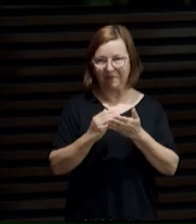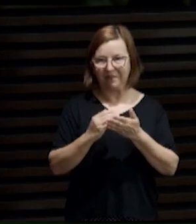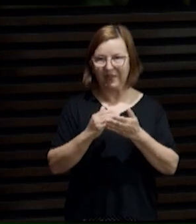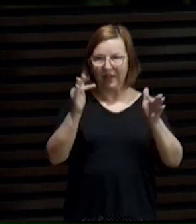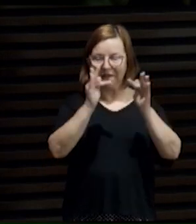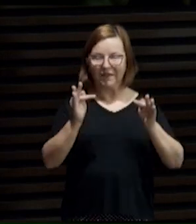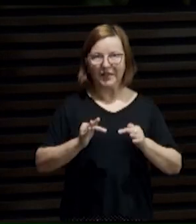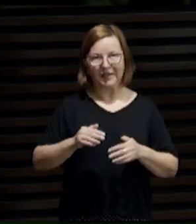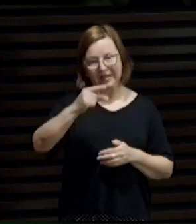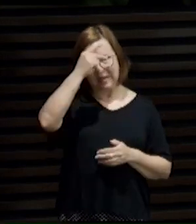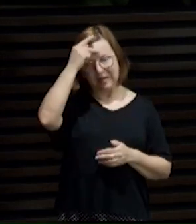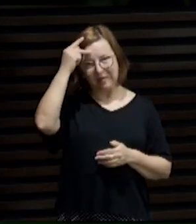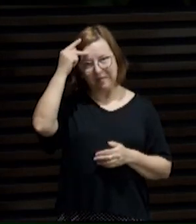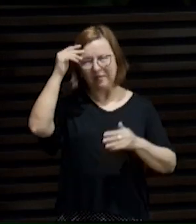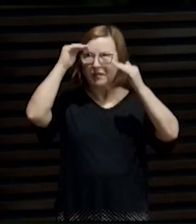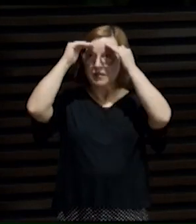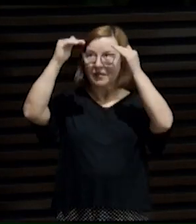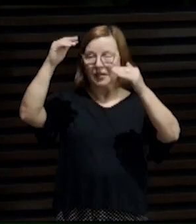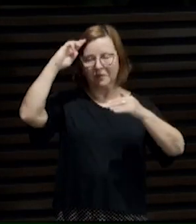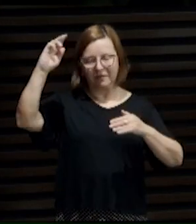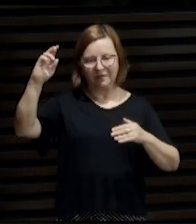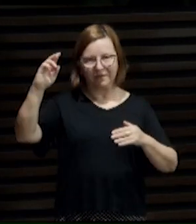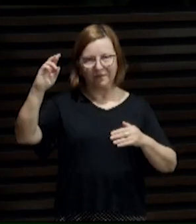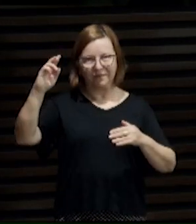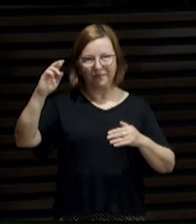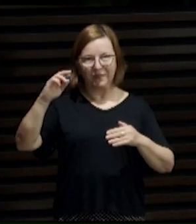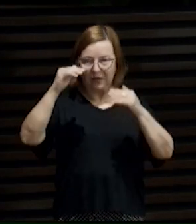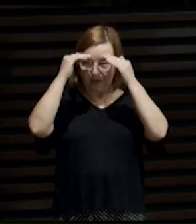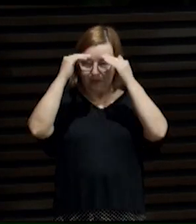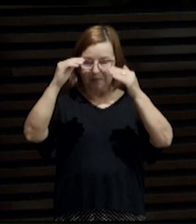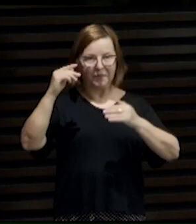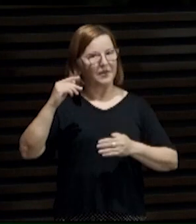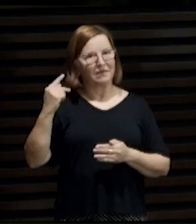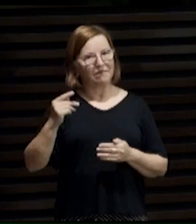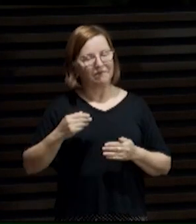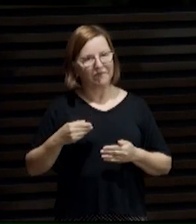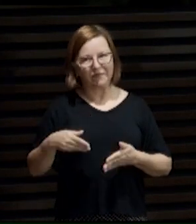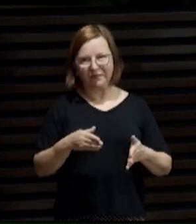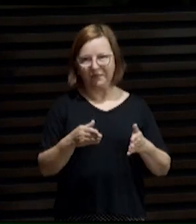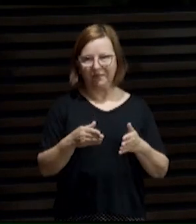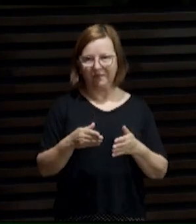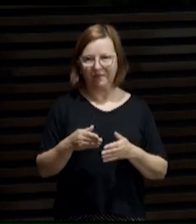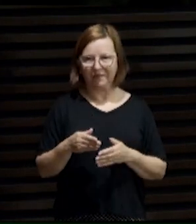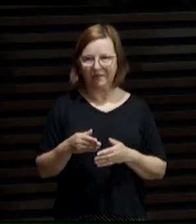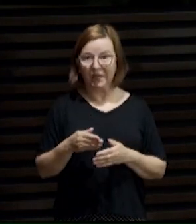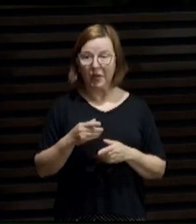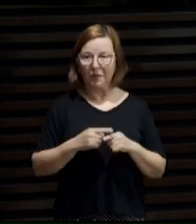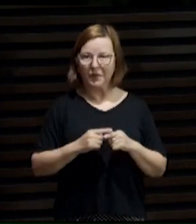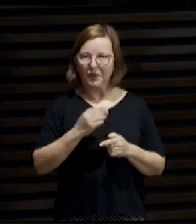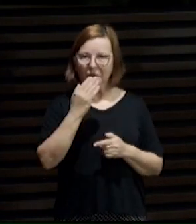Bem-aventurado aquele que teme ao Senhor e anda nos seus caminhos, pois comerás do trabalho das tuas